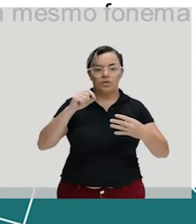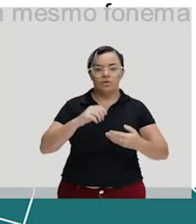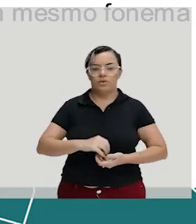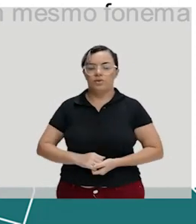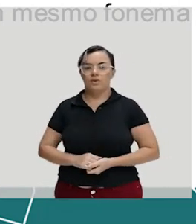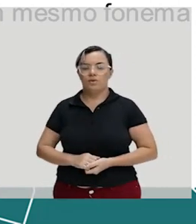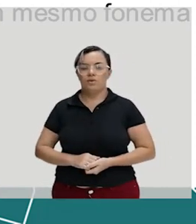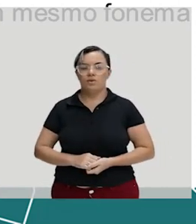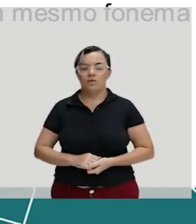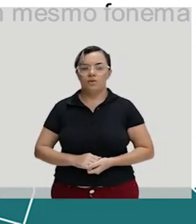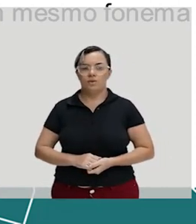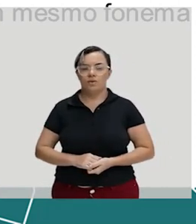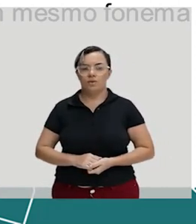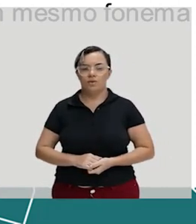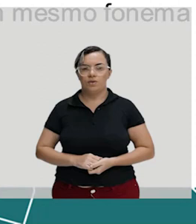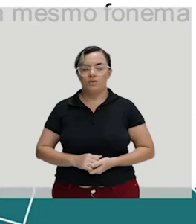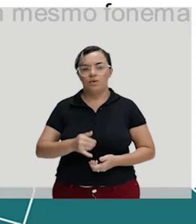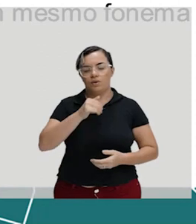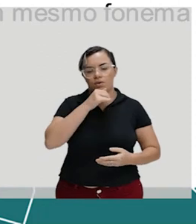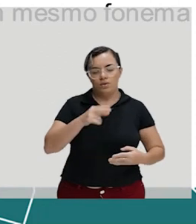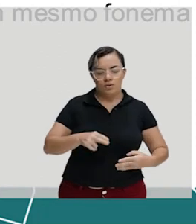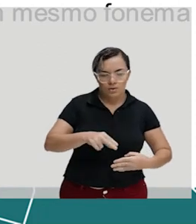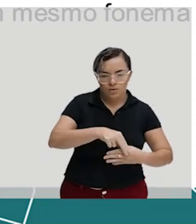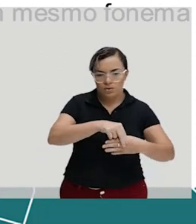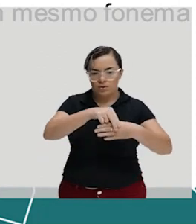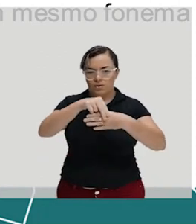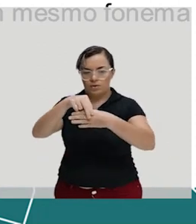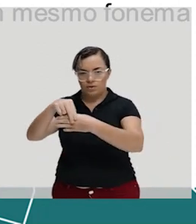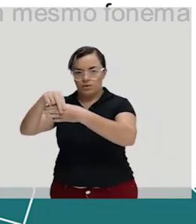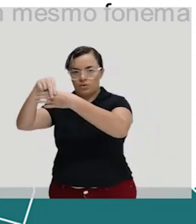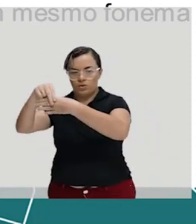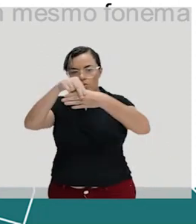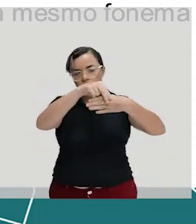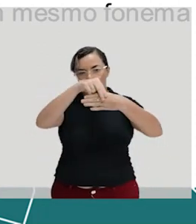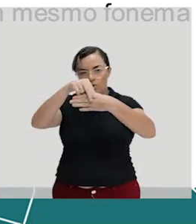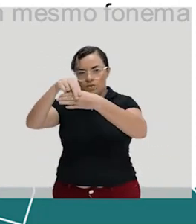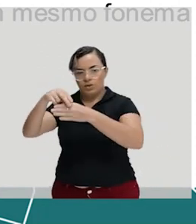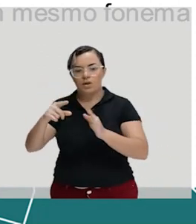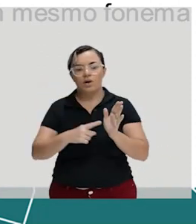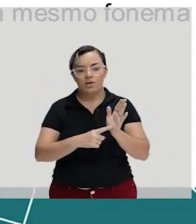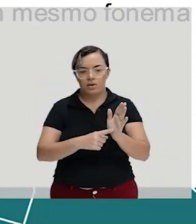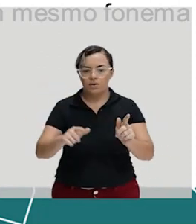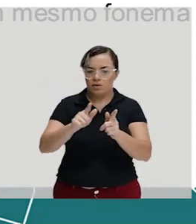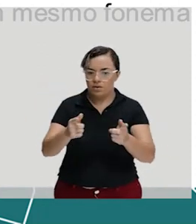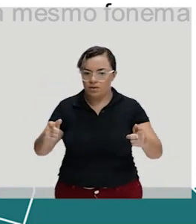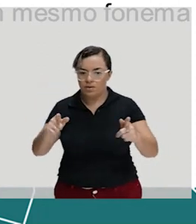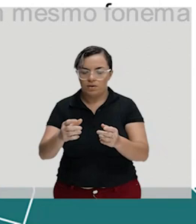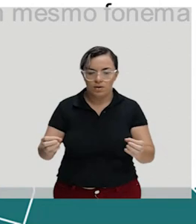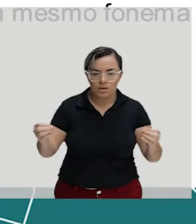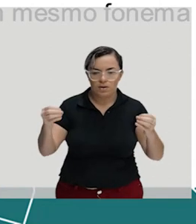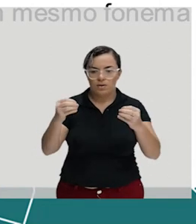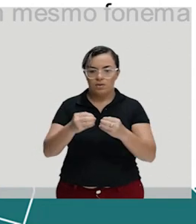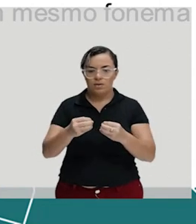traz muito isso Musicalidade a pração da música exprimindo uma relação entre ambas quer dizer música